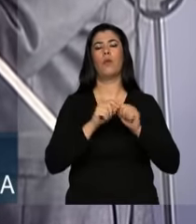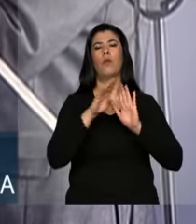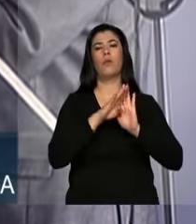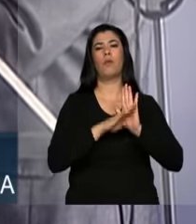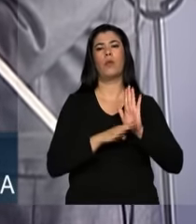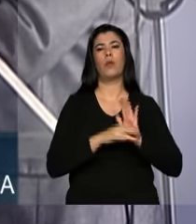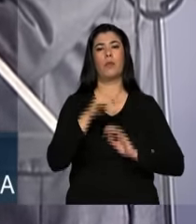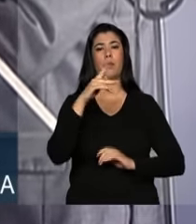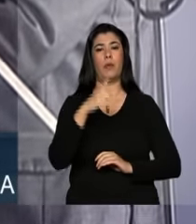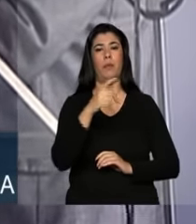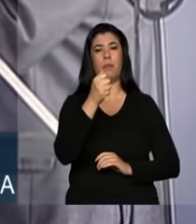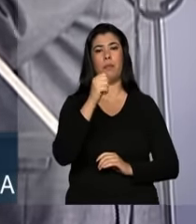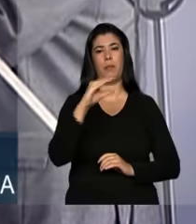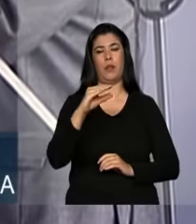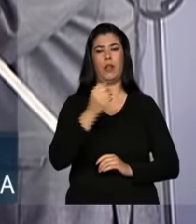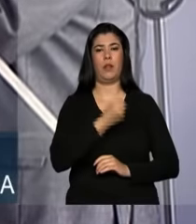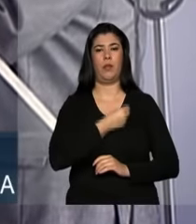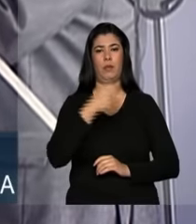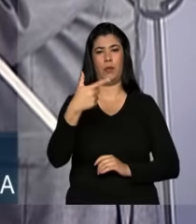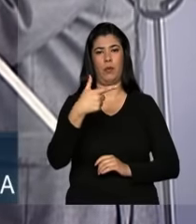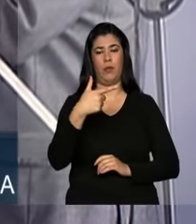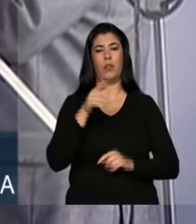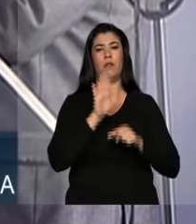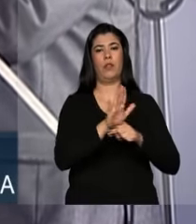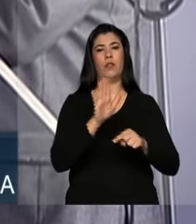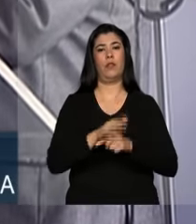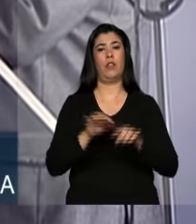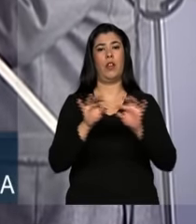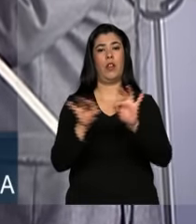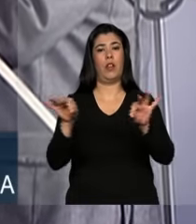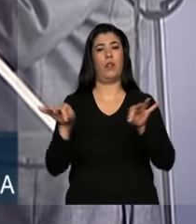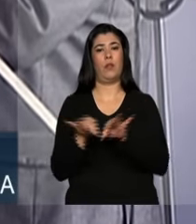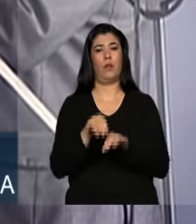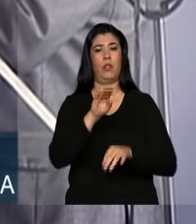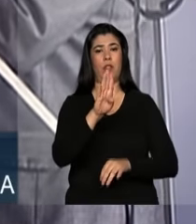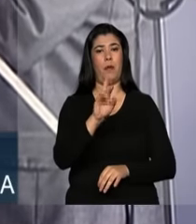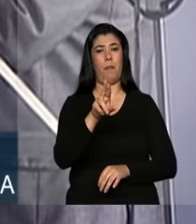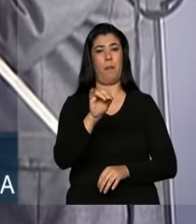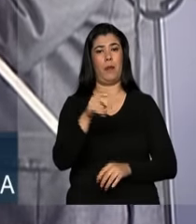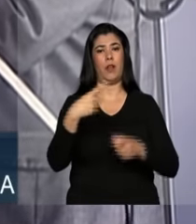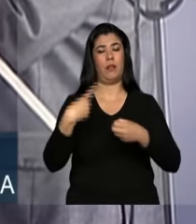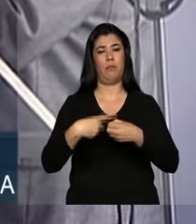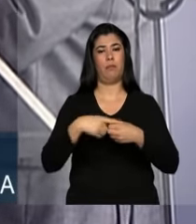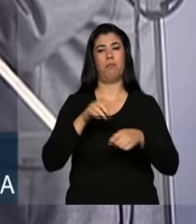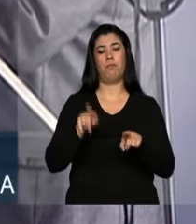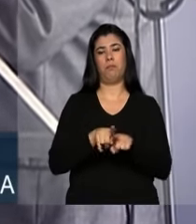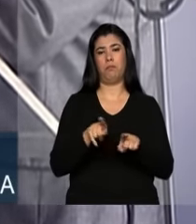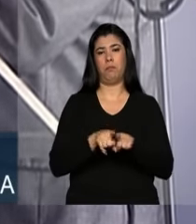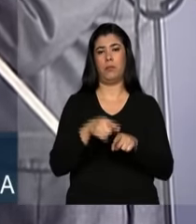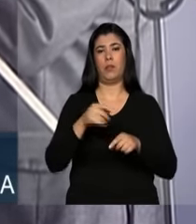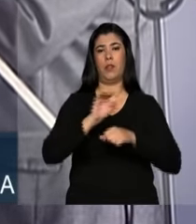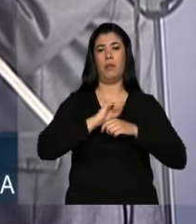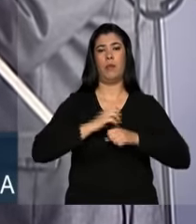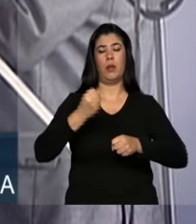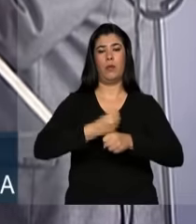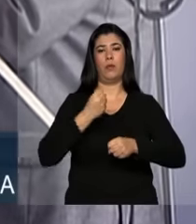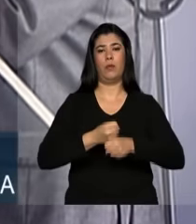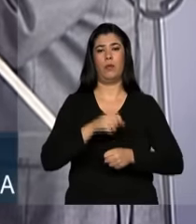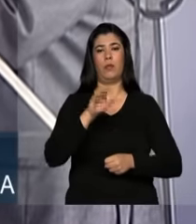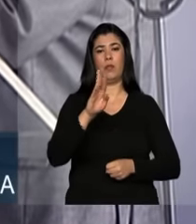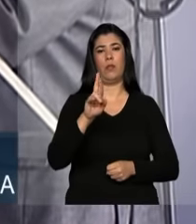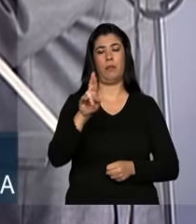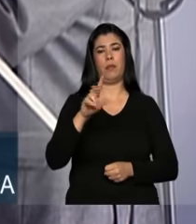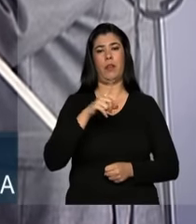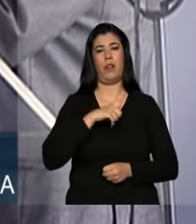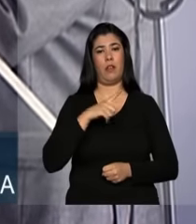12 bairros. A BR-235, esperada há muitos anos, está em fase de conclusão. Será